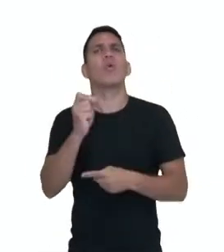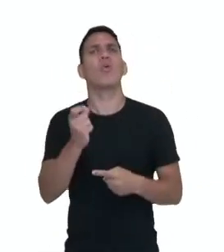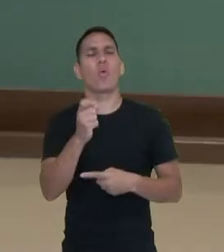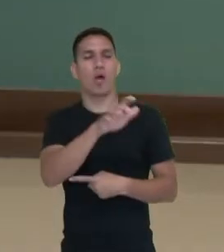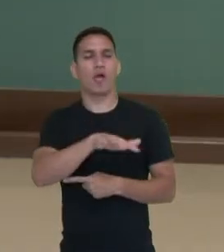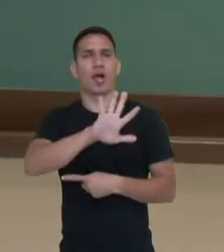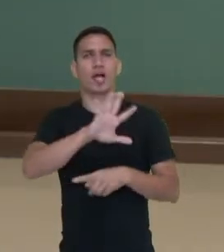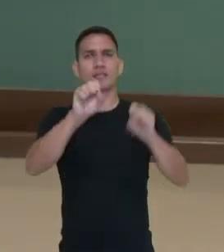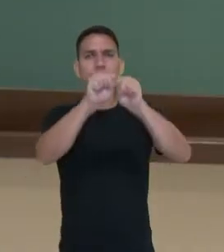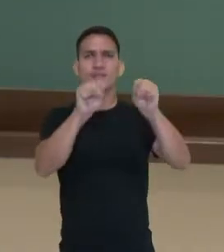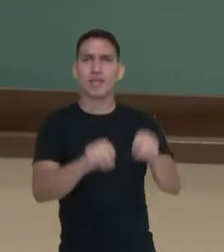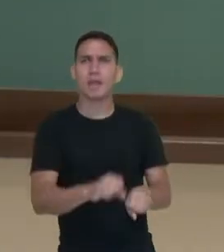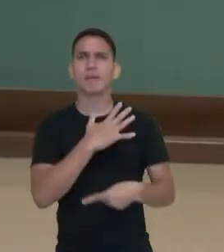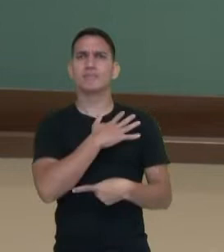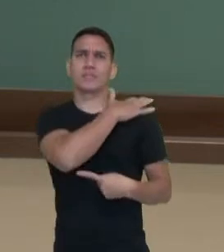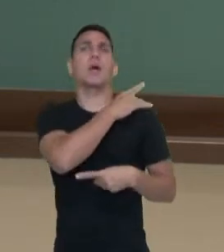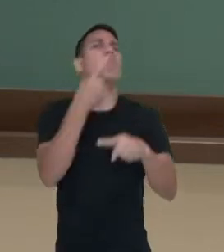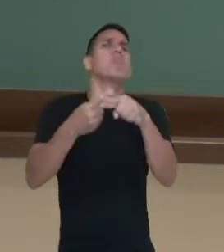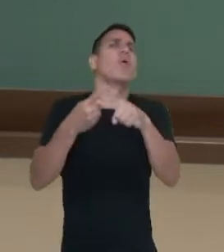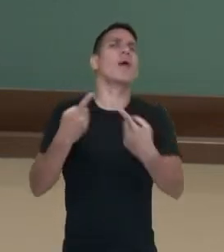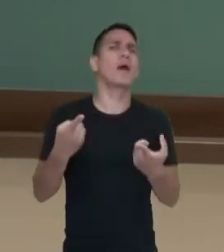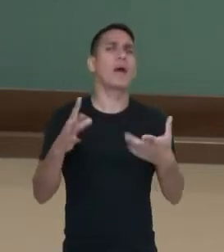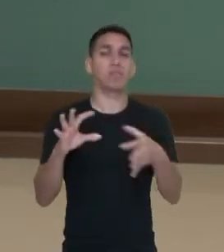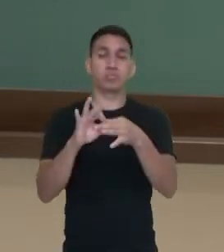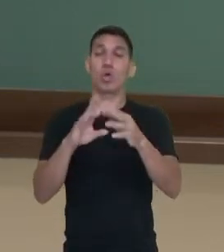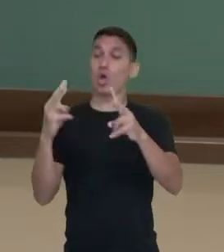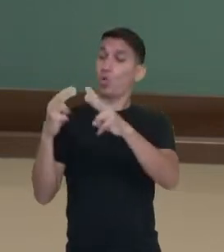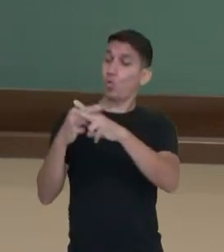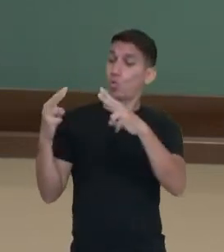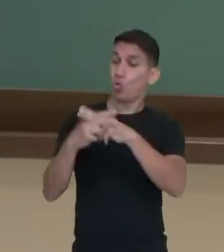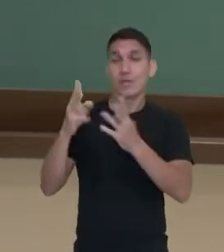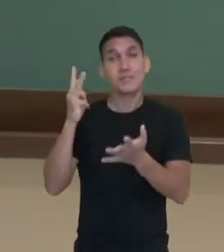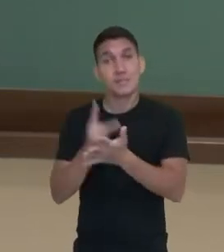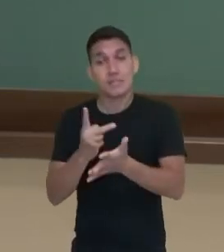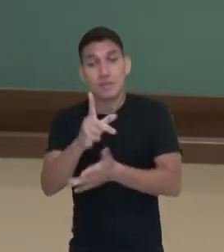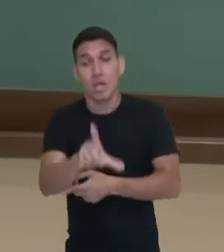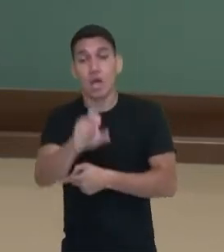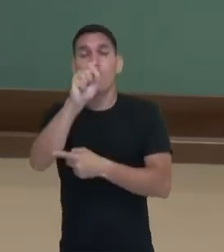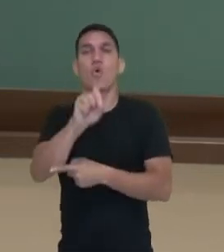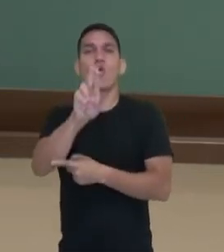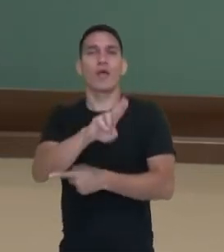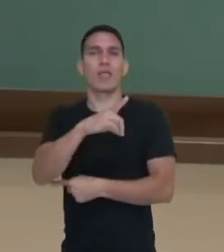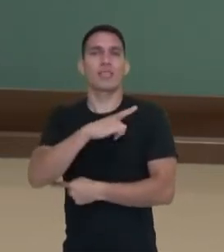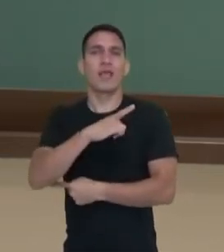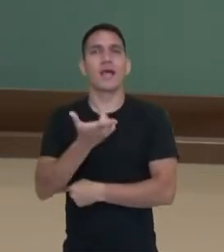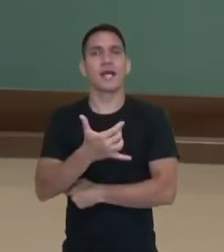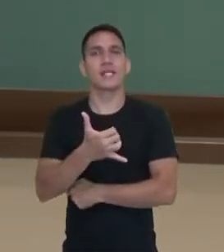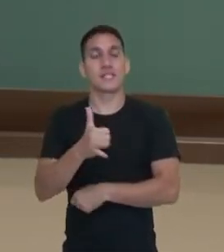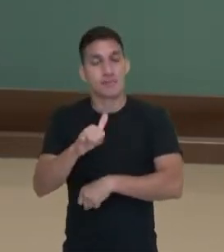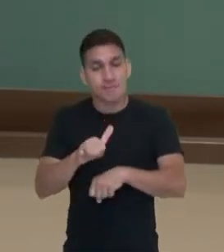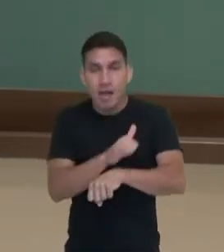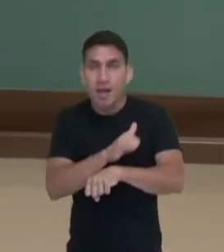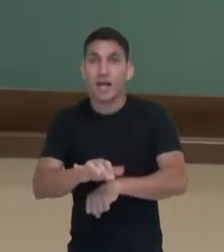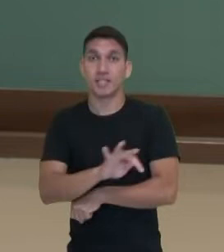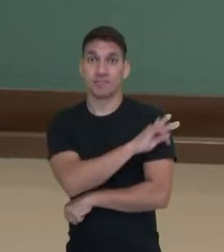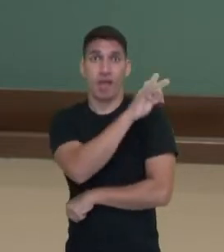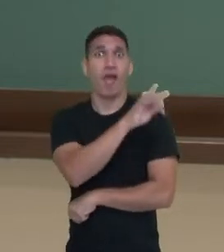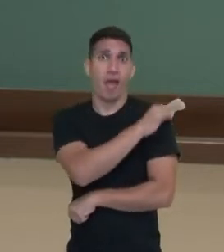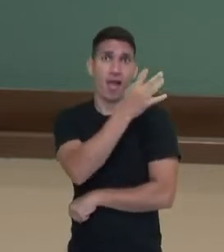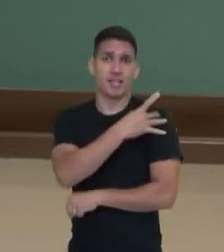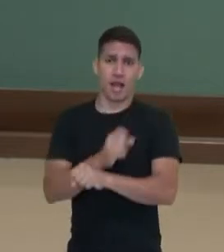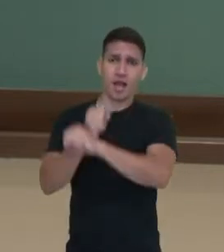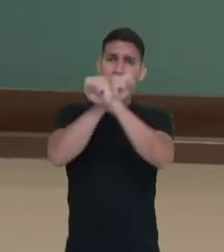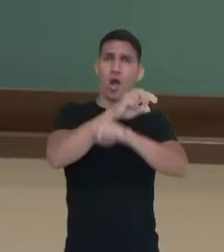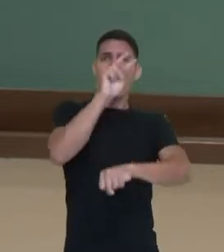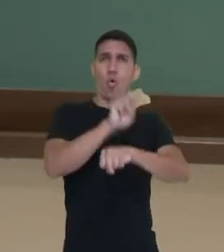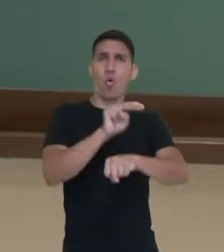militares. Por quê? Porque as lutas sempre foram uma opção de técnicas de defesa pessoal para os militares, para